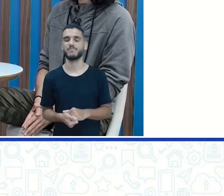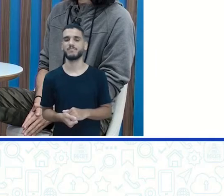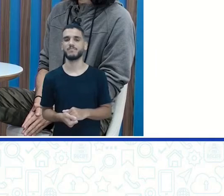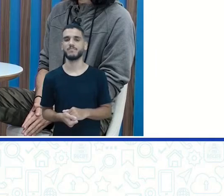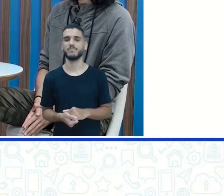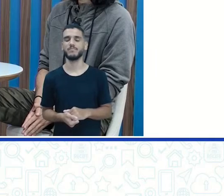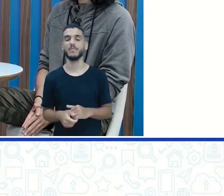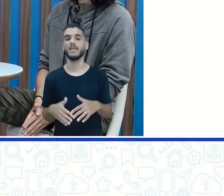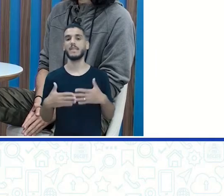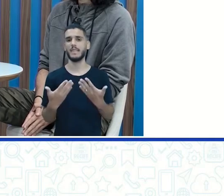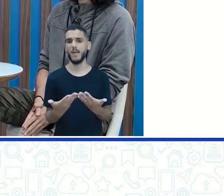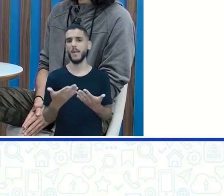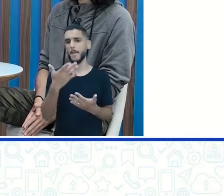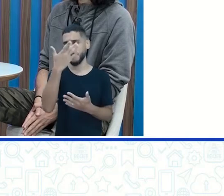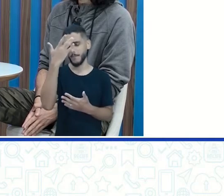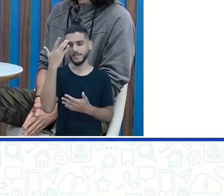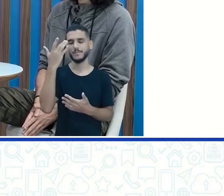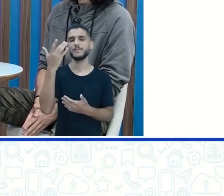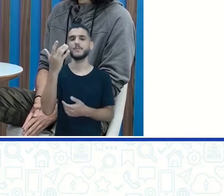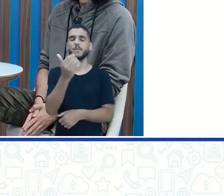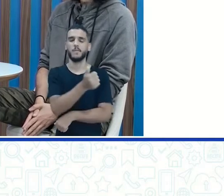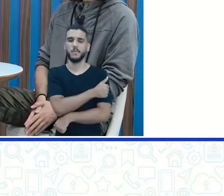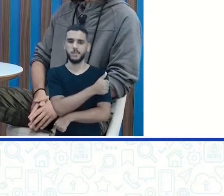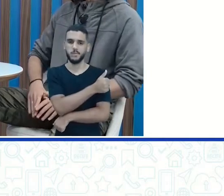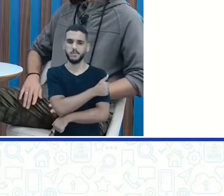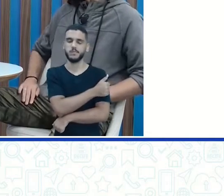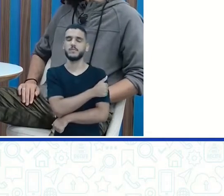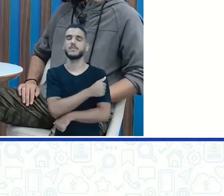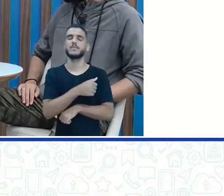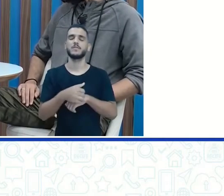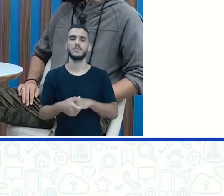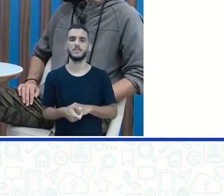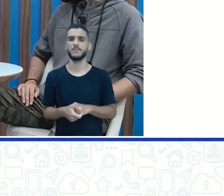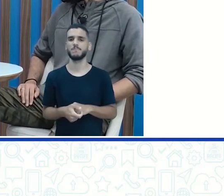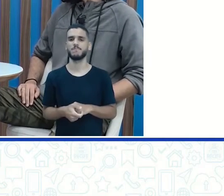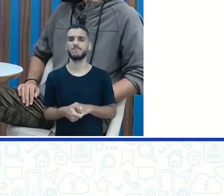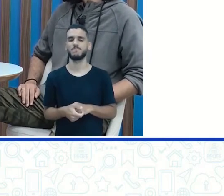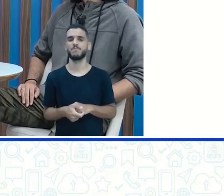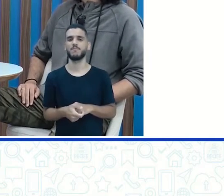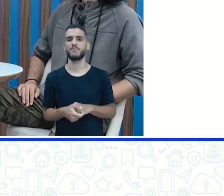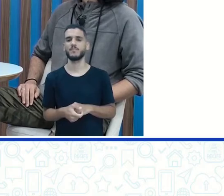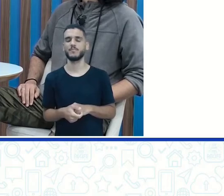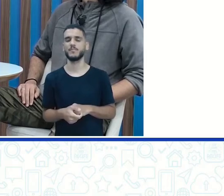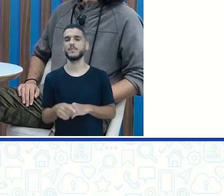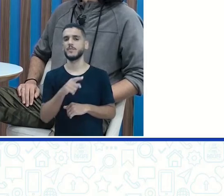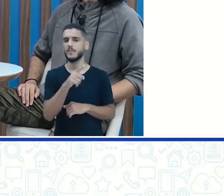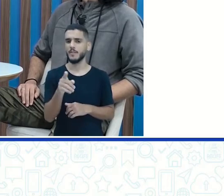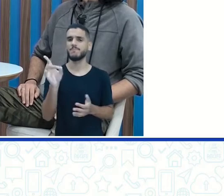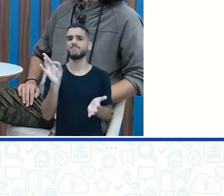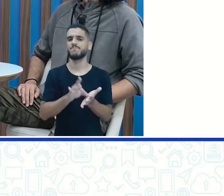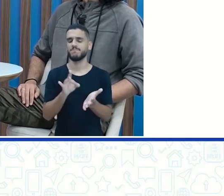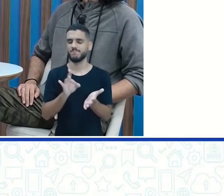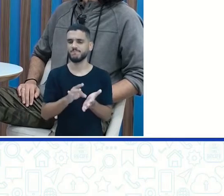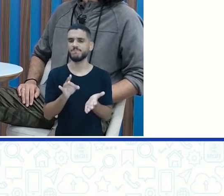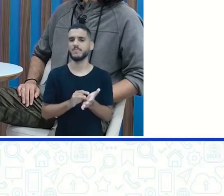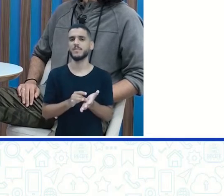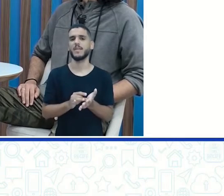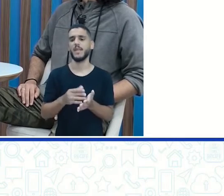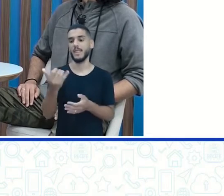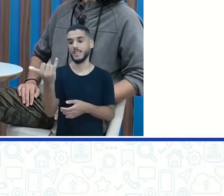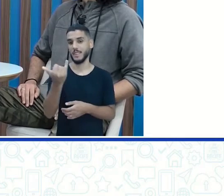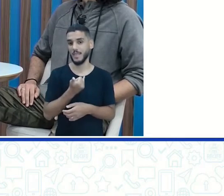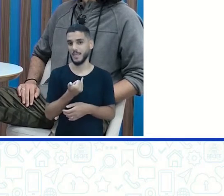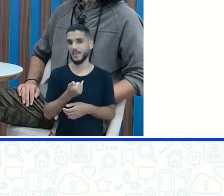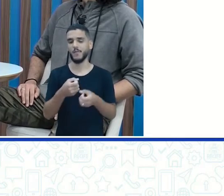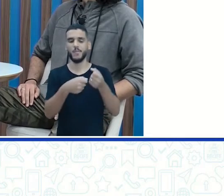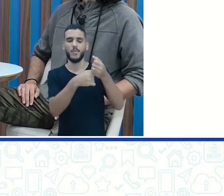nosso estudante também, né? Eu quero que vocês realmente falem para mim aqui,